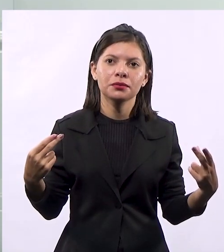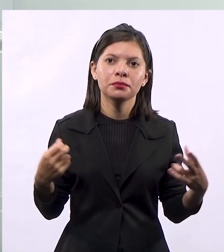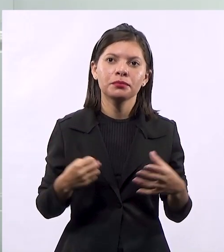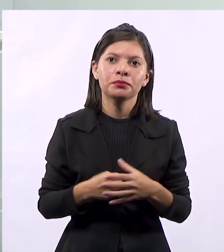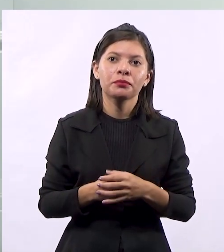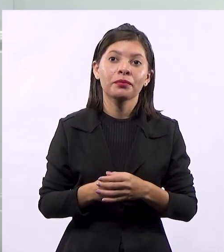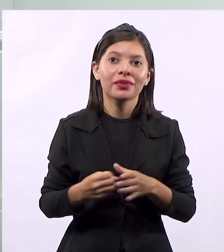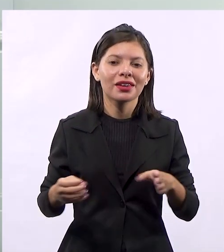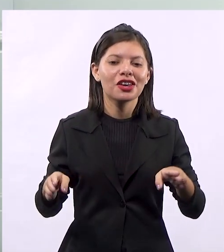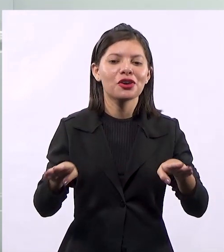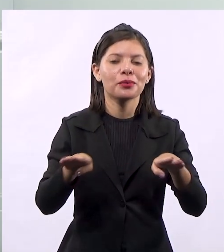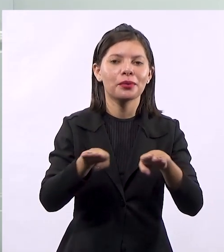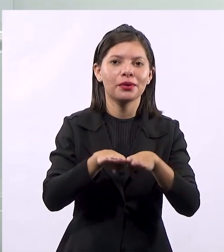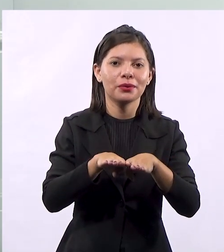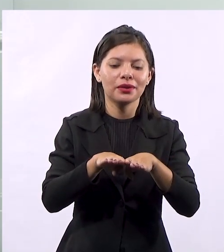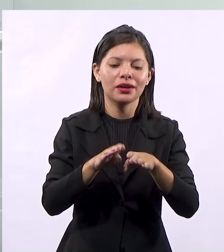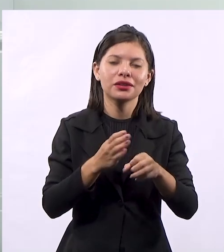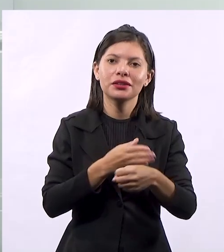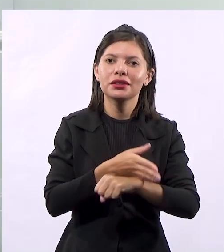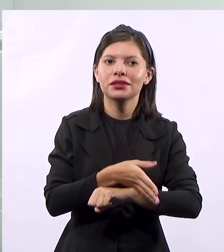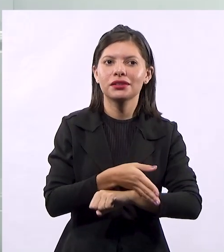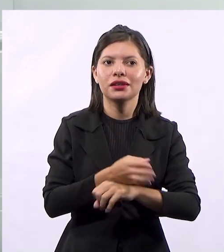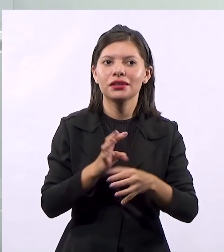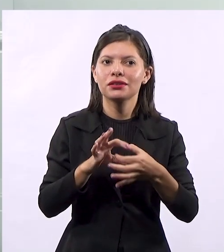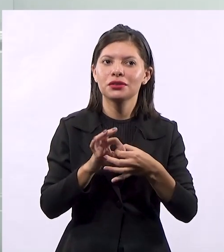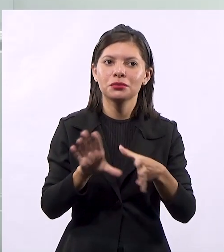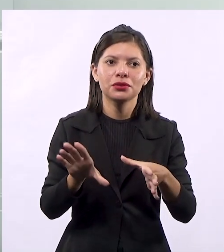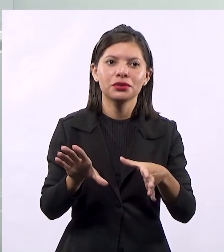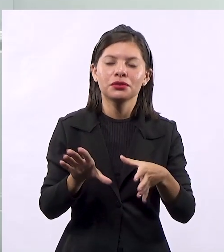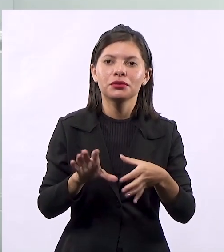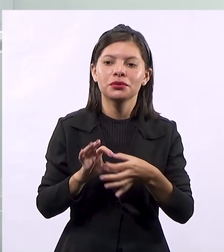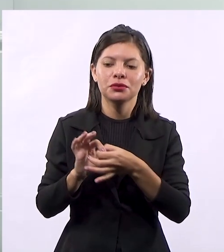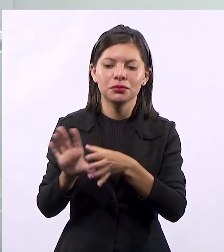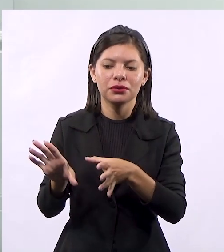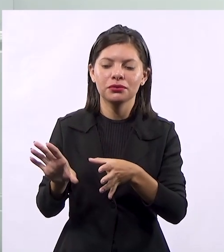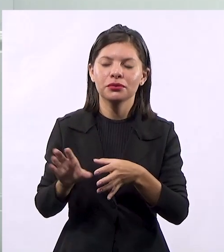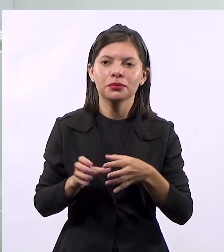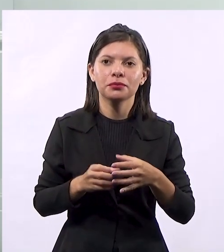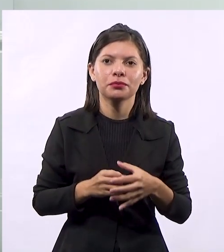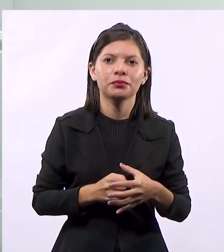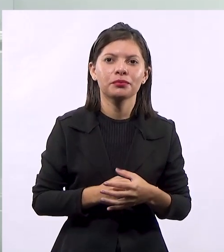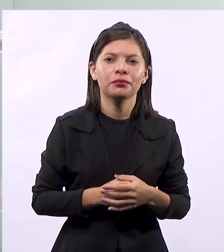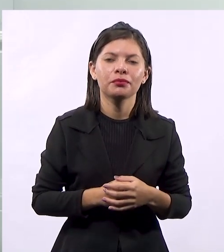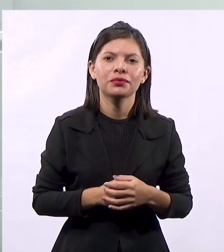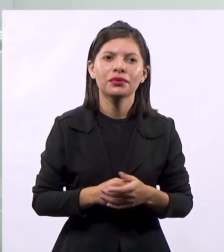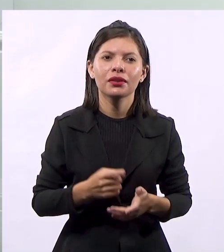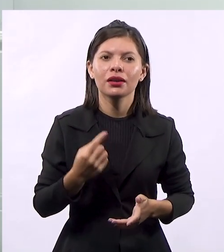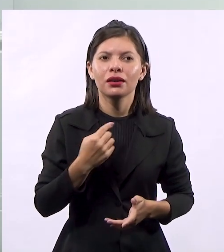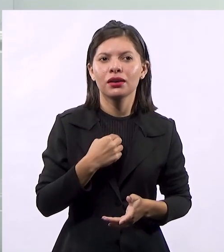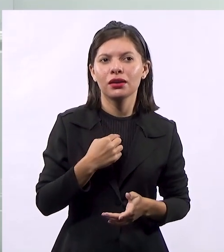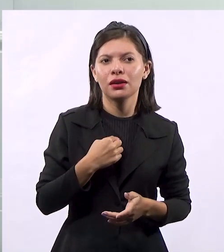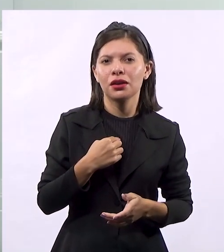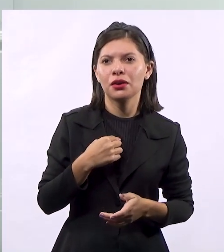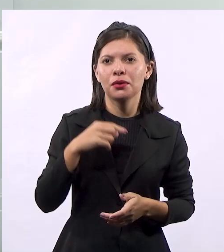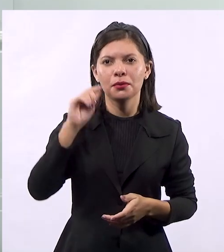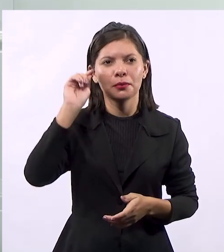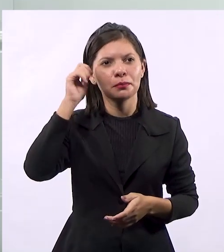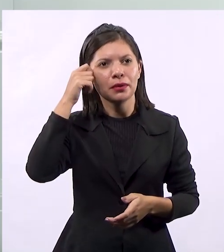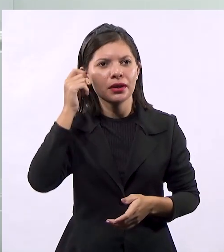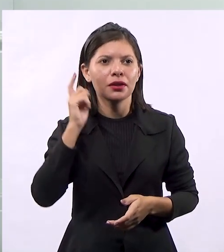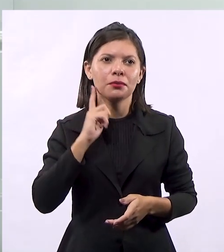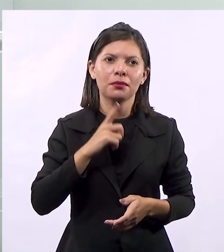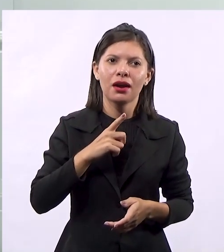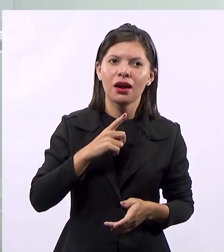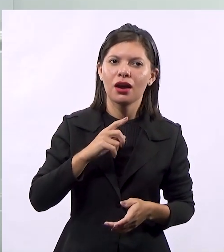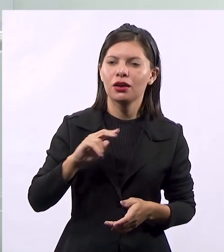a ideia de que nós somos diferentes. Os seres são diferentes, as pessoas são diferentes. O que é preciso garantir é a igualdade